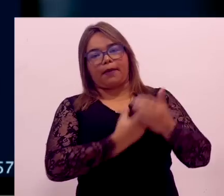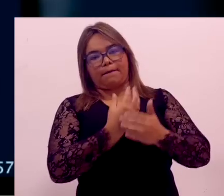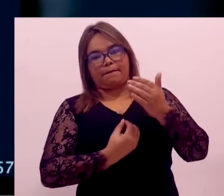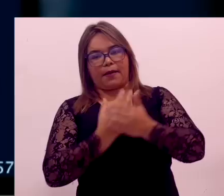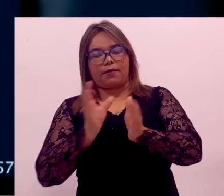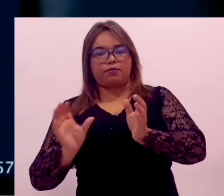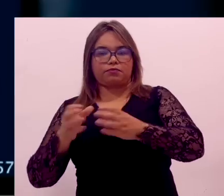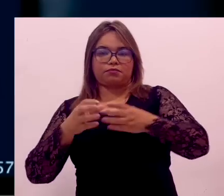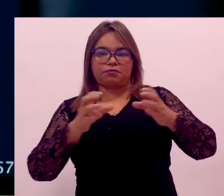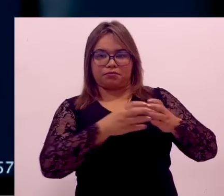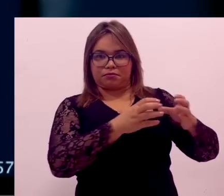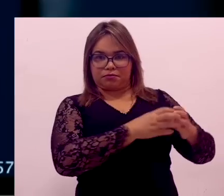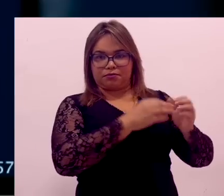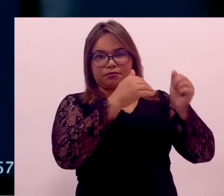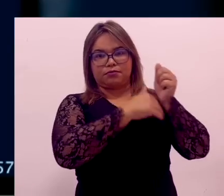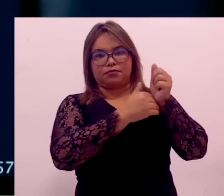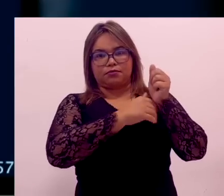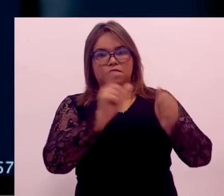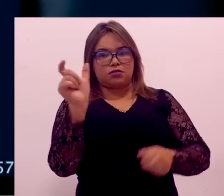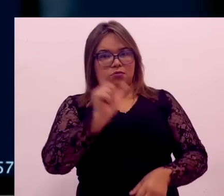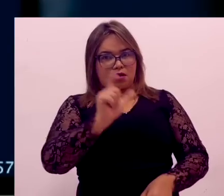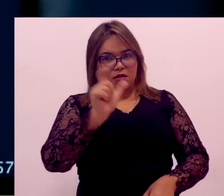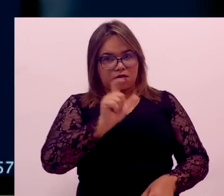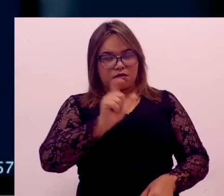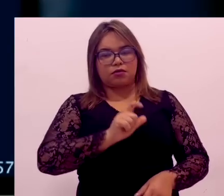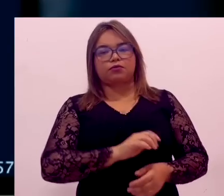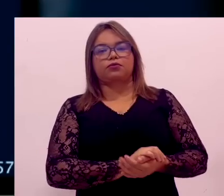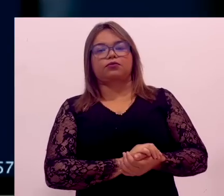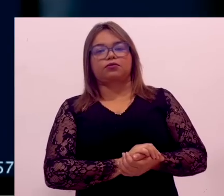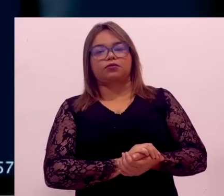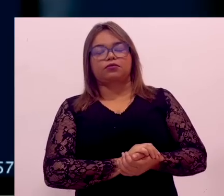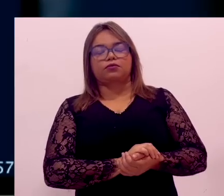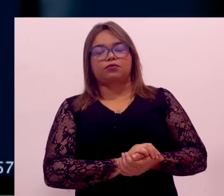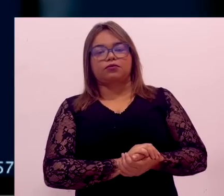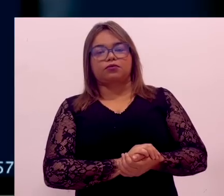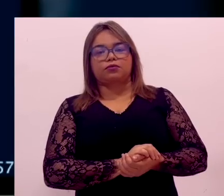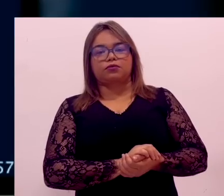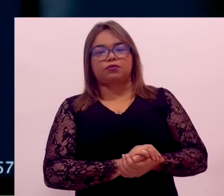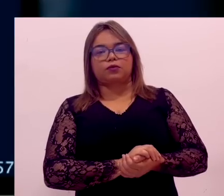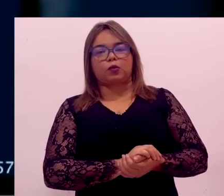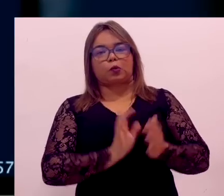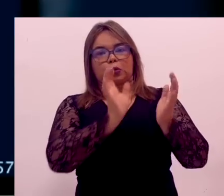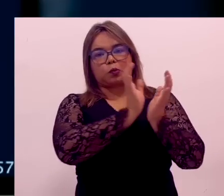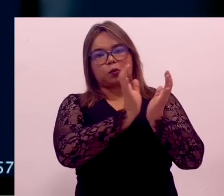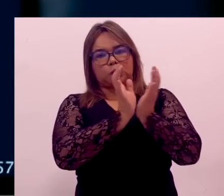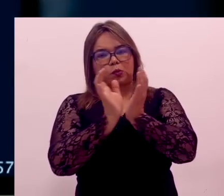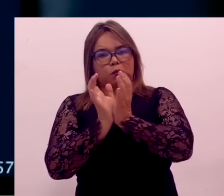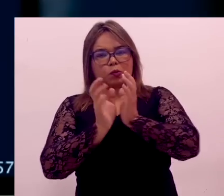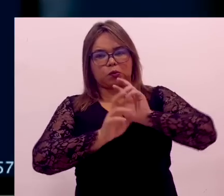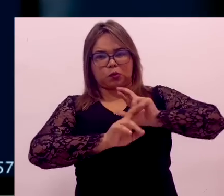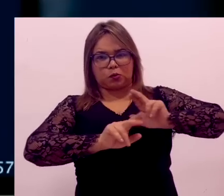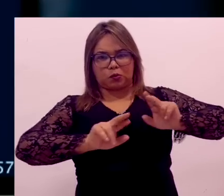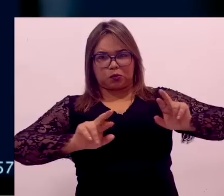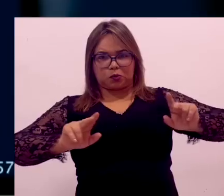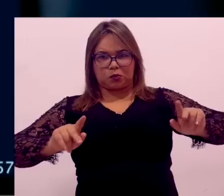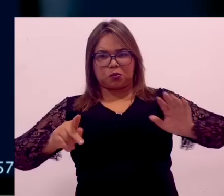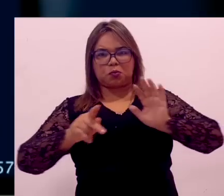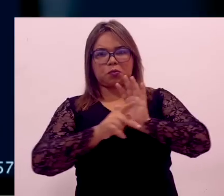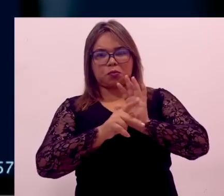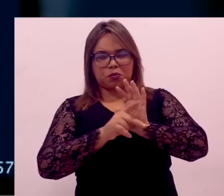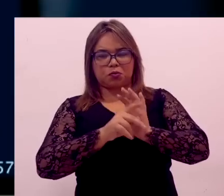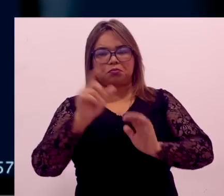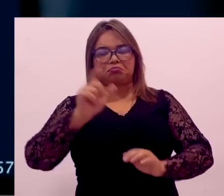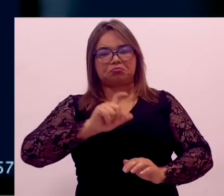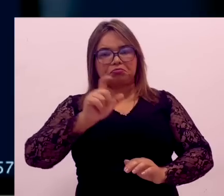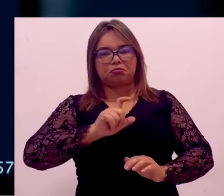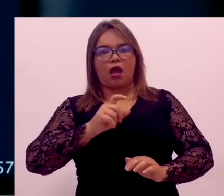cabalismo e também as sociedades secretas islâmicas. Os ismaílis, os karmatitas, os fatimitas, os druzas